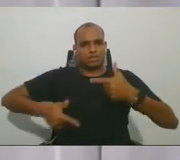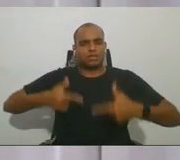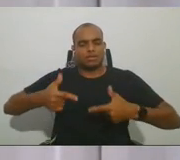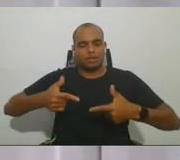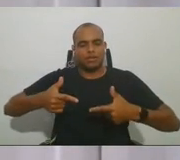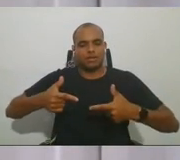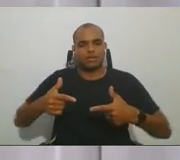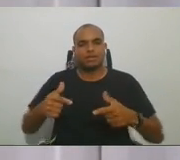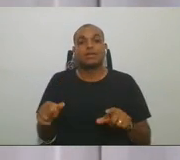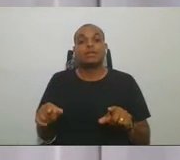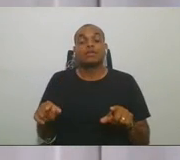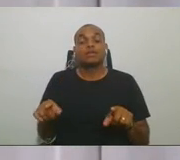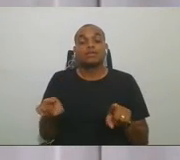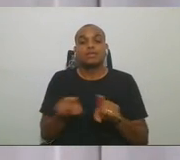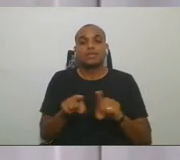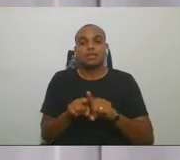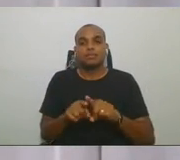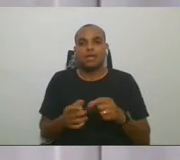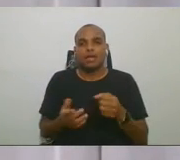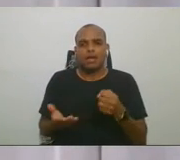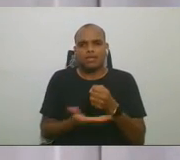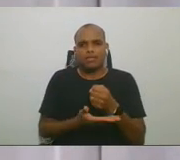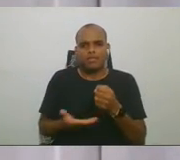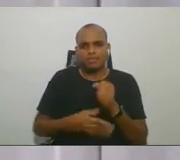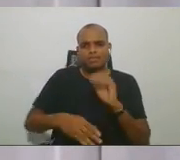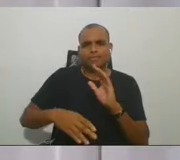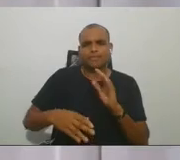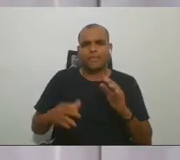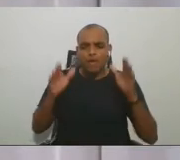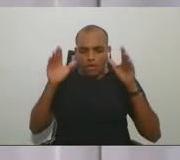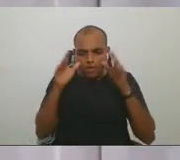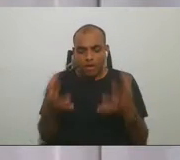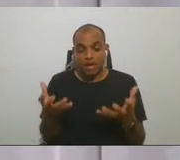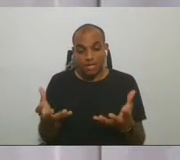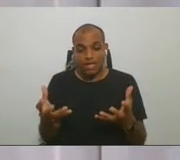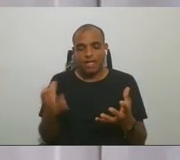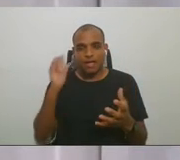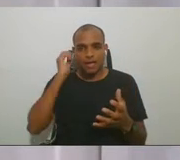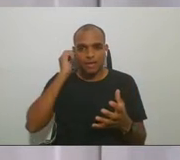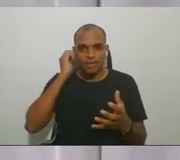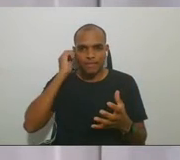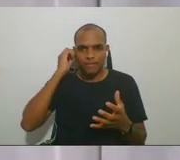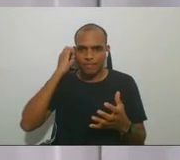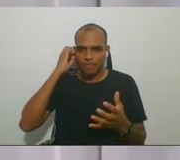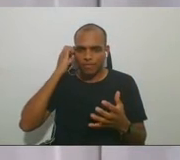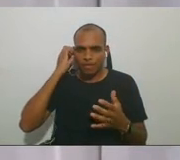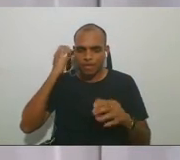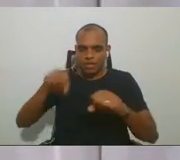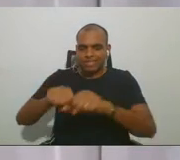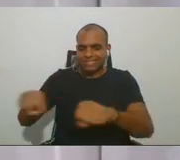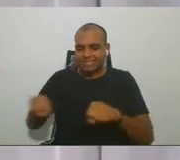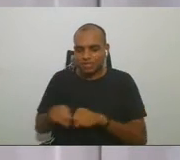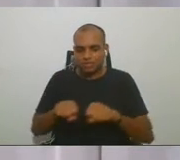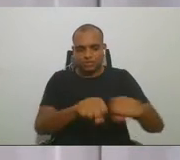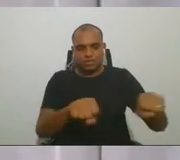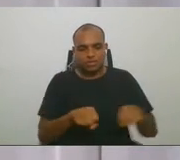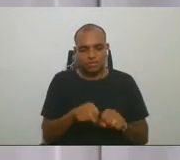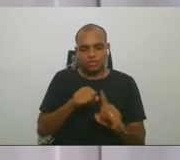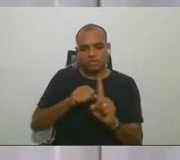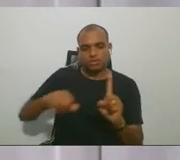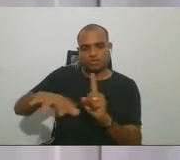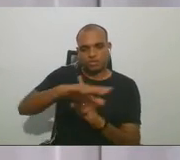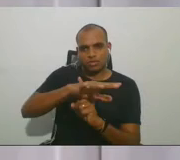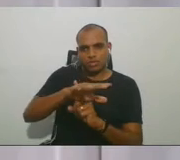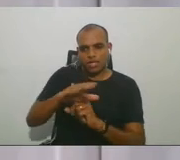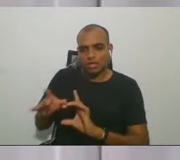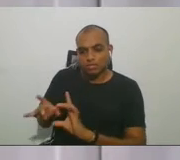suas devidas fundamentais de conseguir maiores forças de diversos setores sociais compostos. Mas, assim